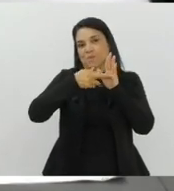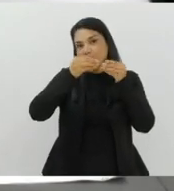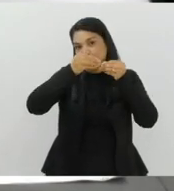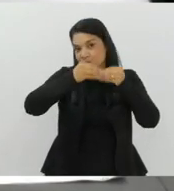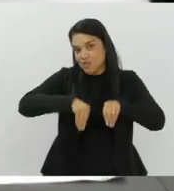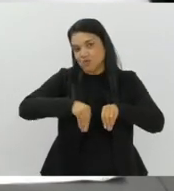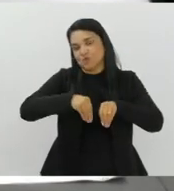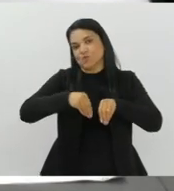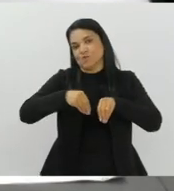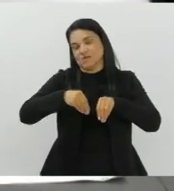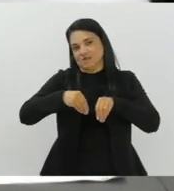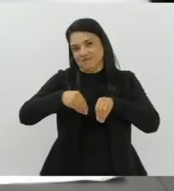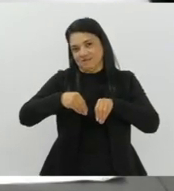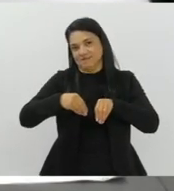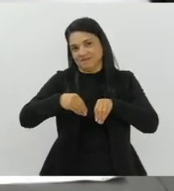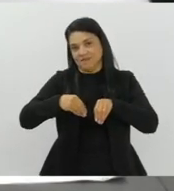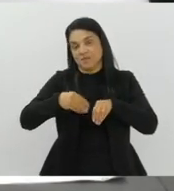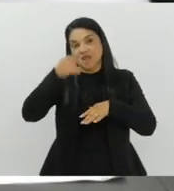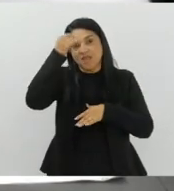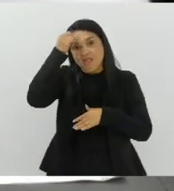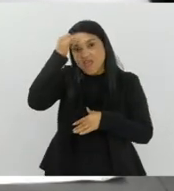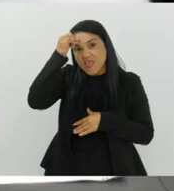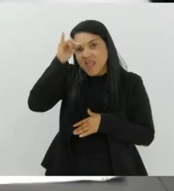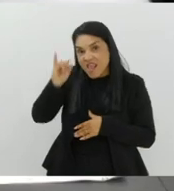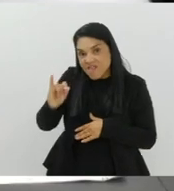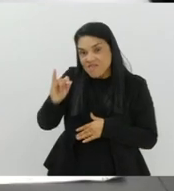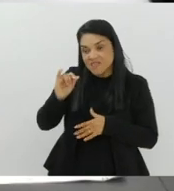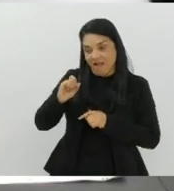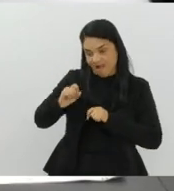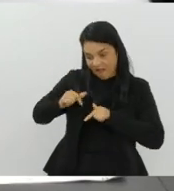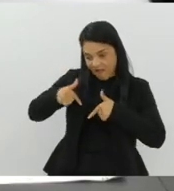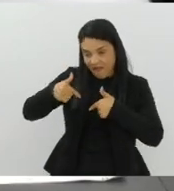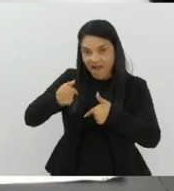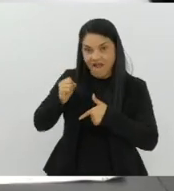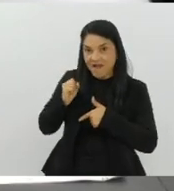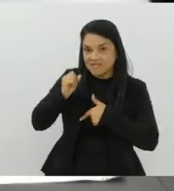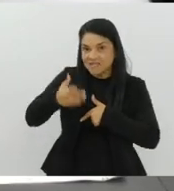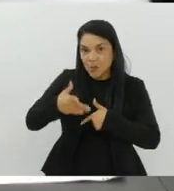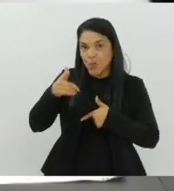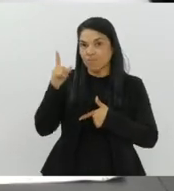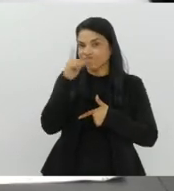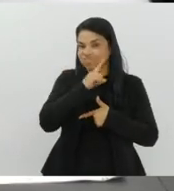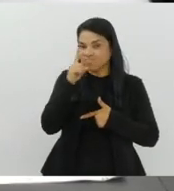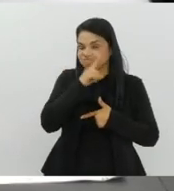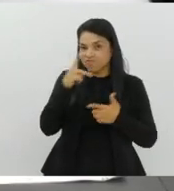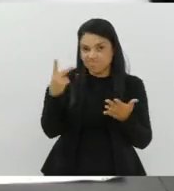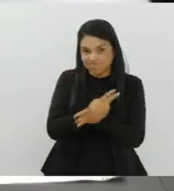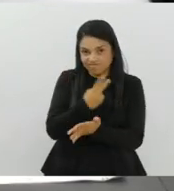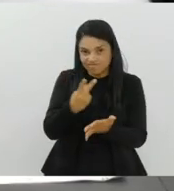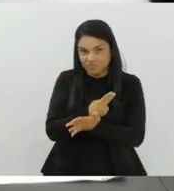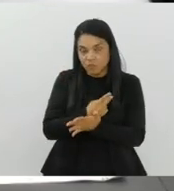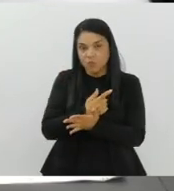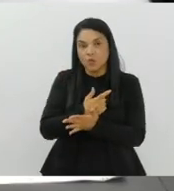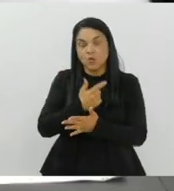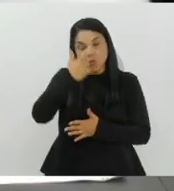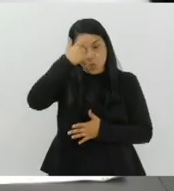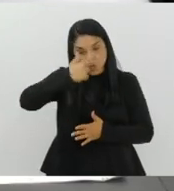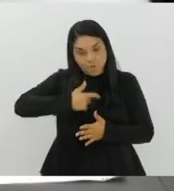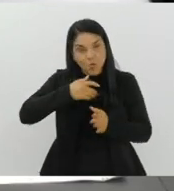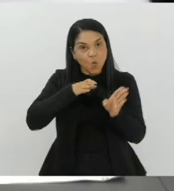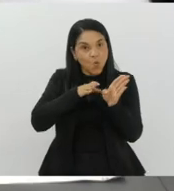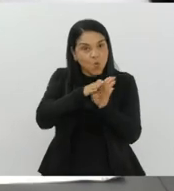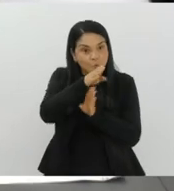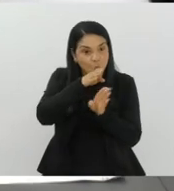para evitar que se haja algum tipo de ação incorreta, o meu O meu conselho